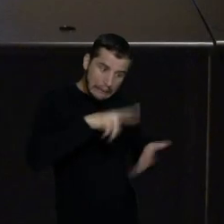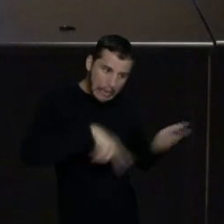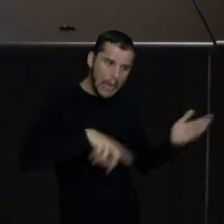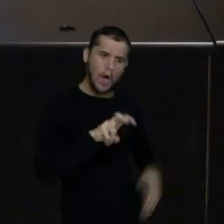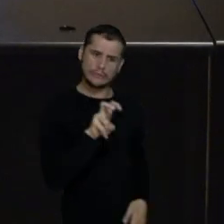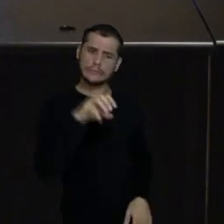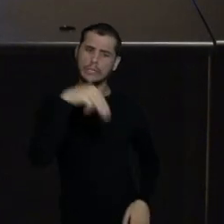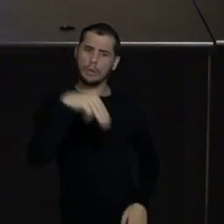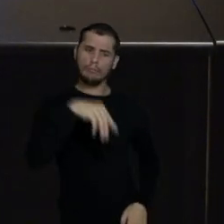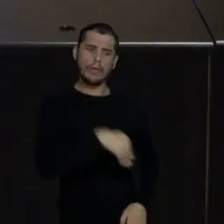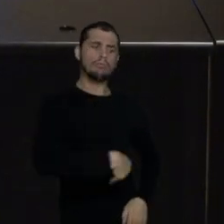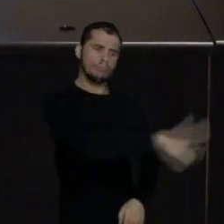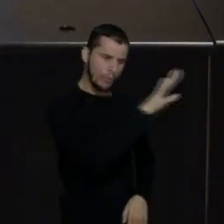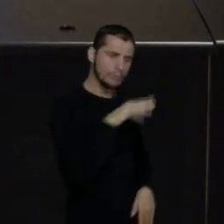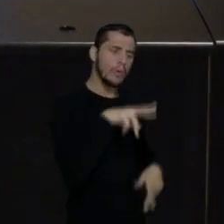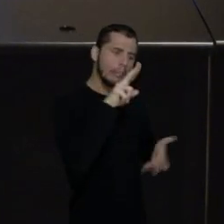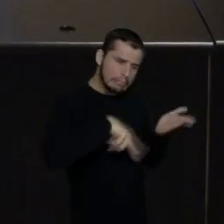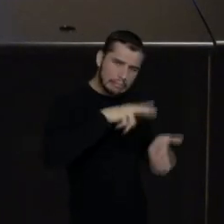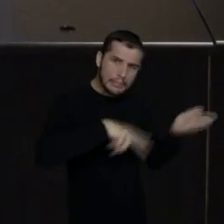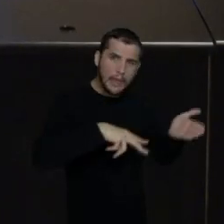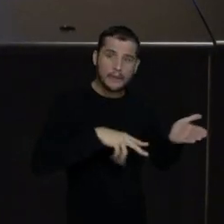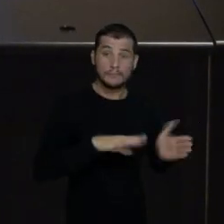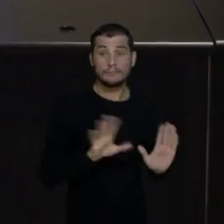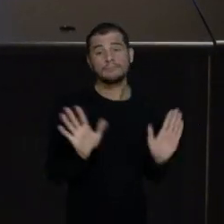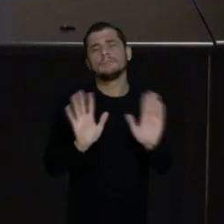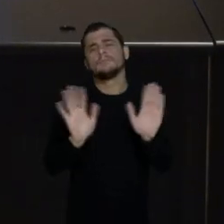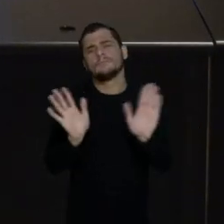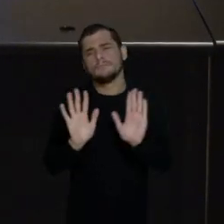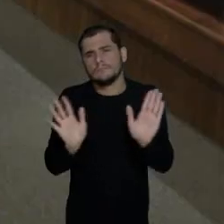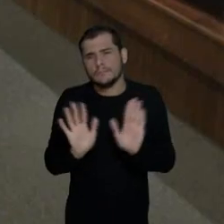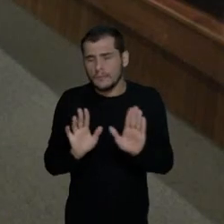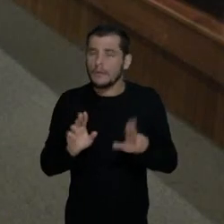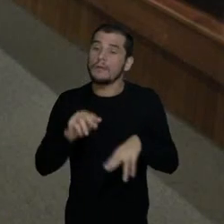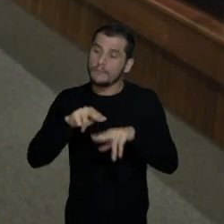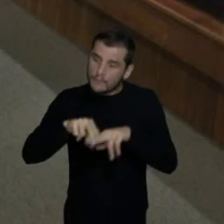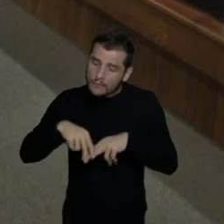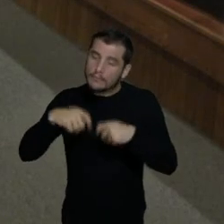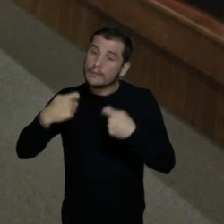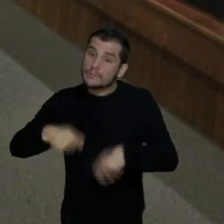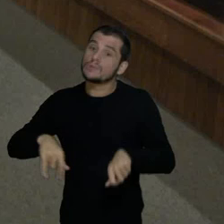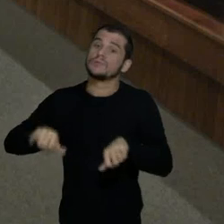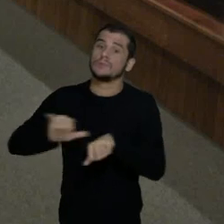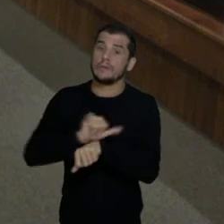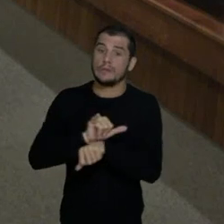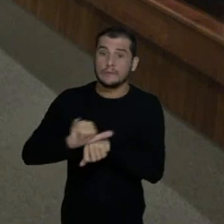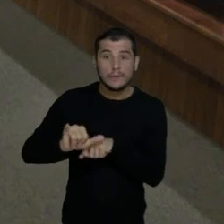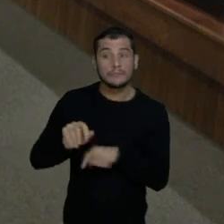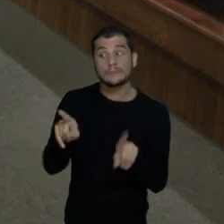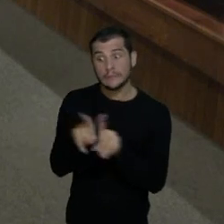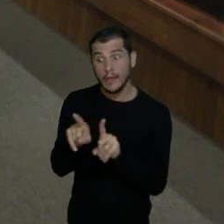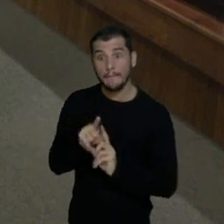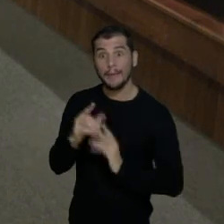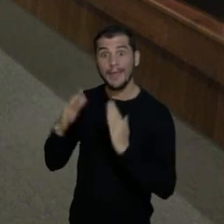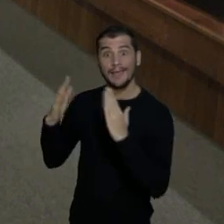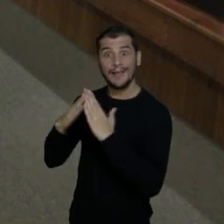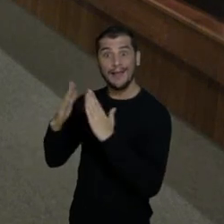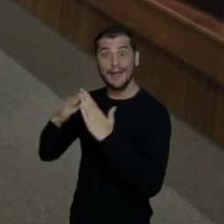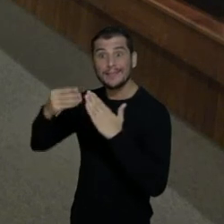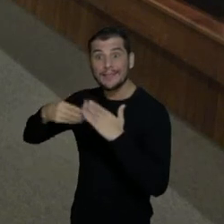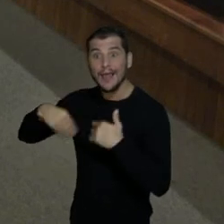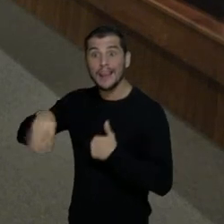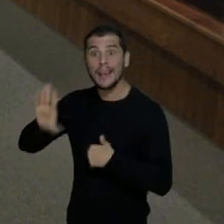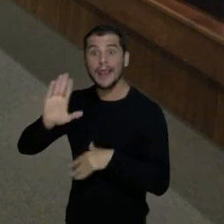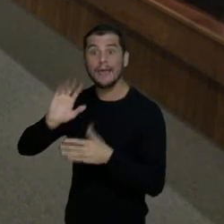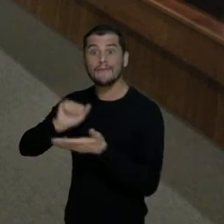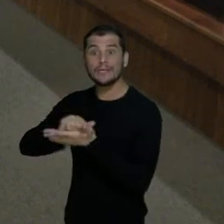você vai ler e aí é por isso que as tarefas de casa que foi comentado também aqui hoje elas viram coisas